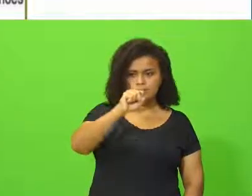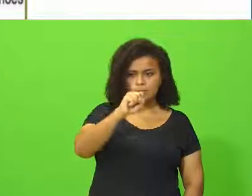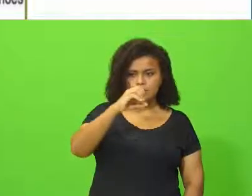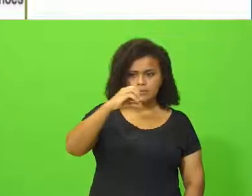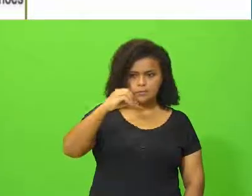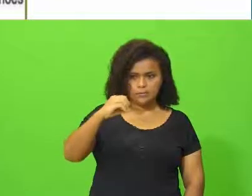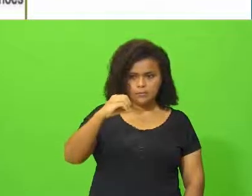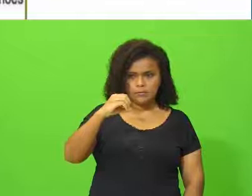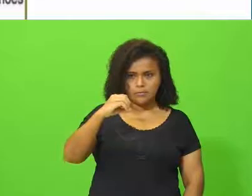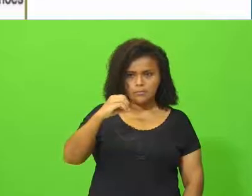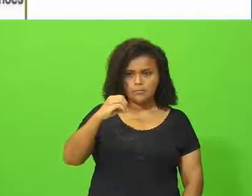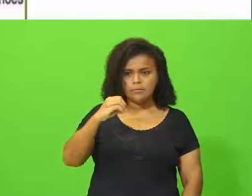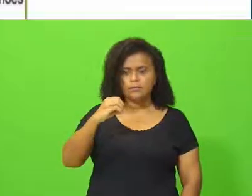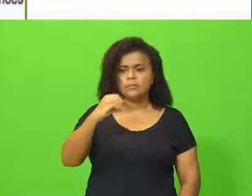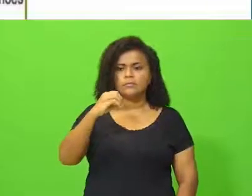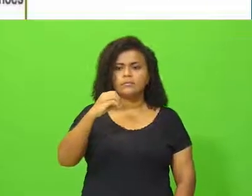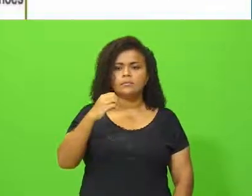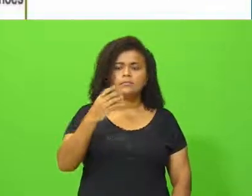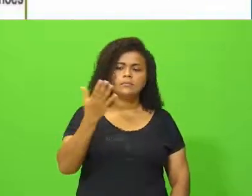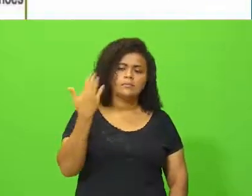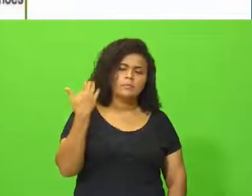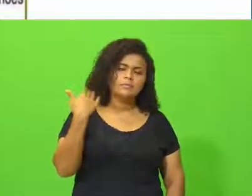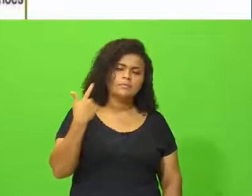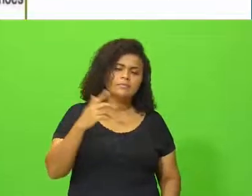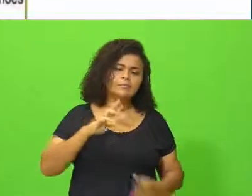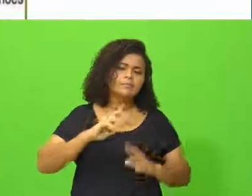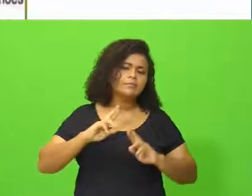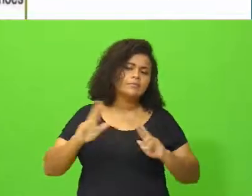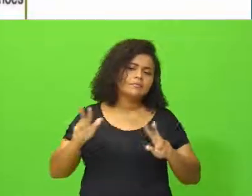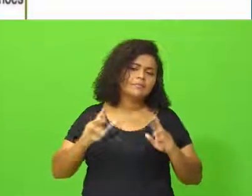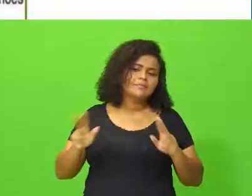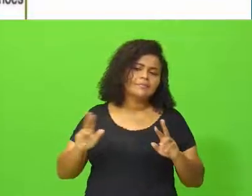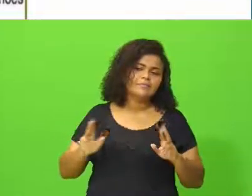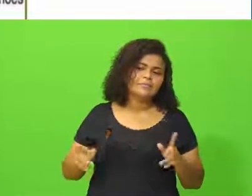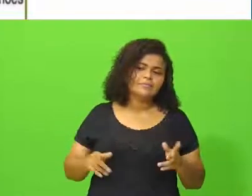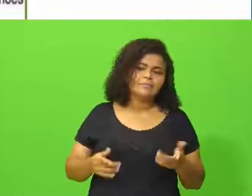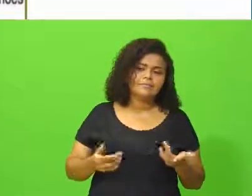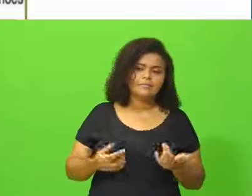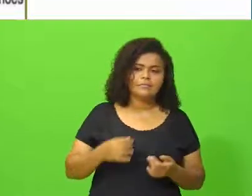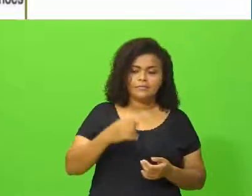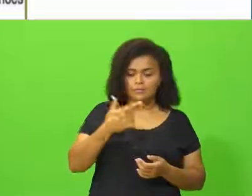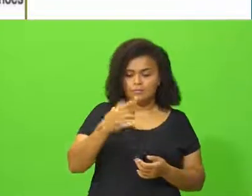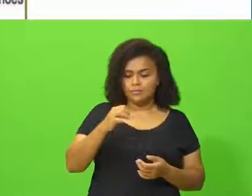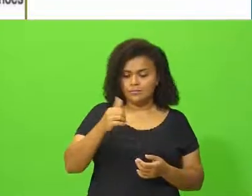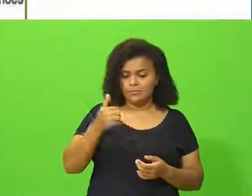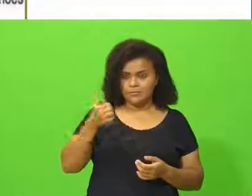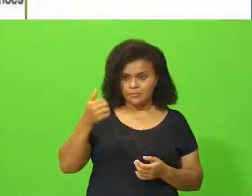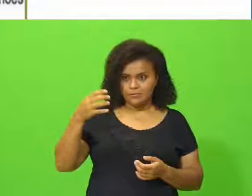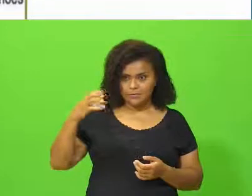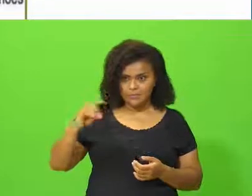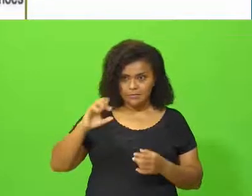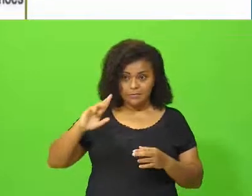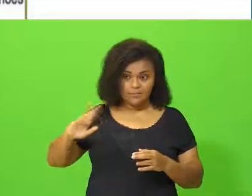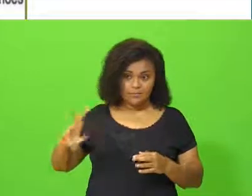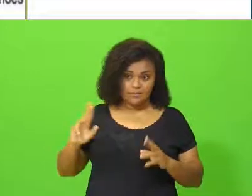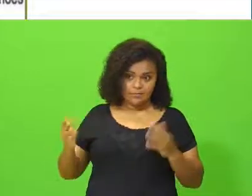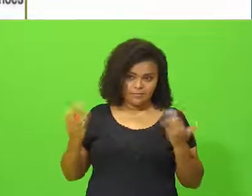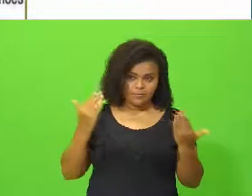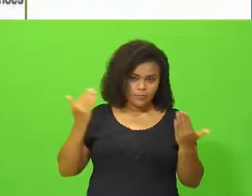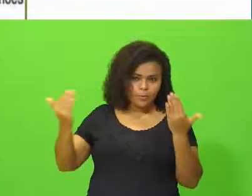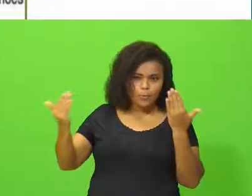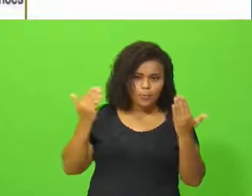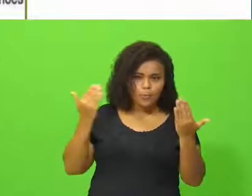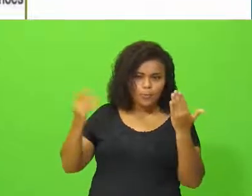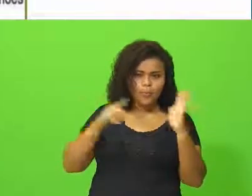1980, uma situação bem diferente de 2010. Por quê? Primeiro, vamos analisar